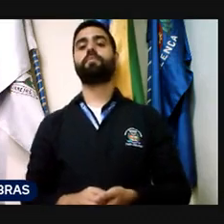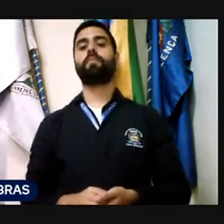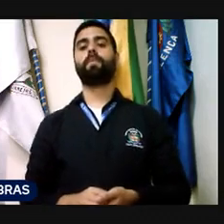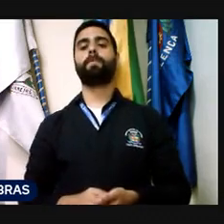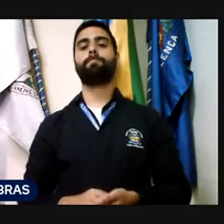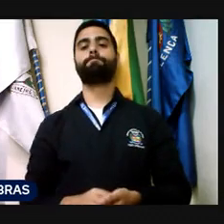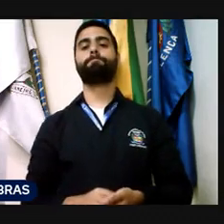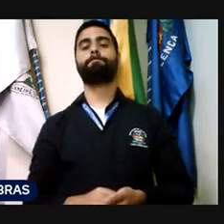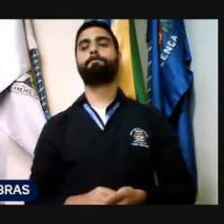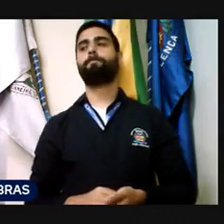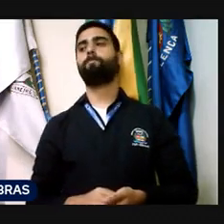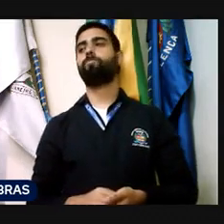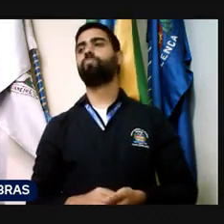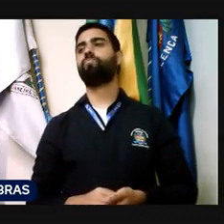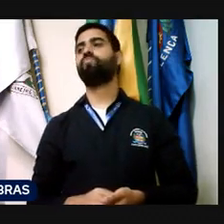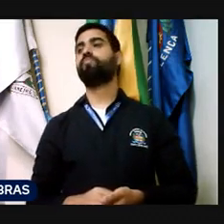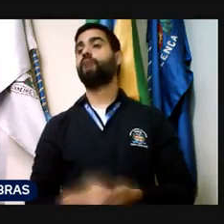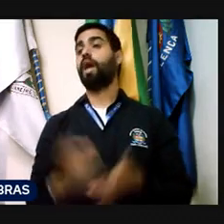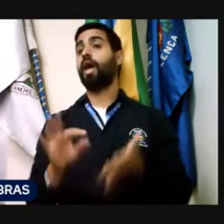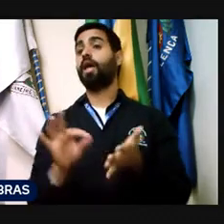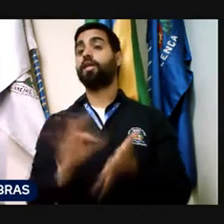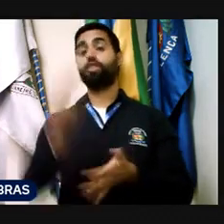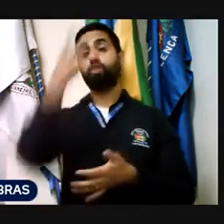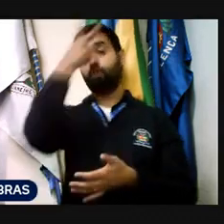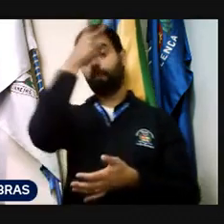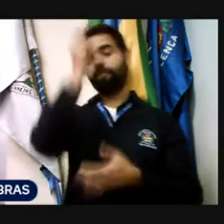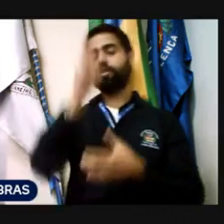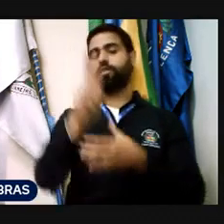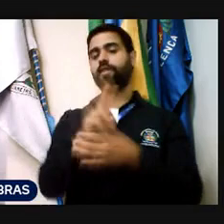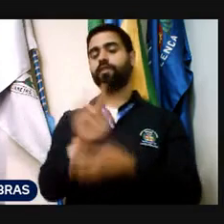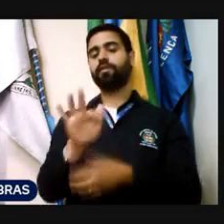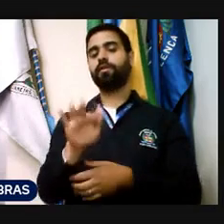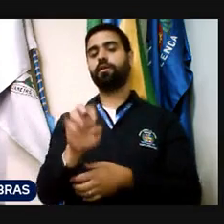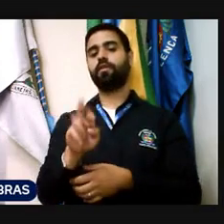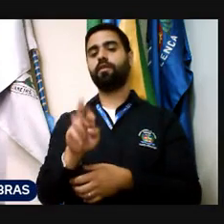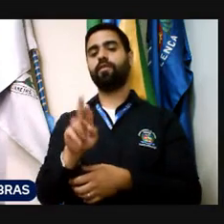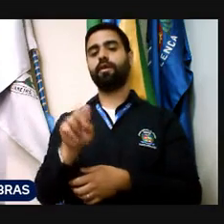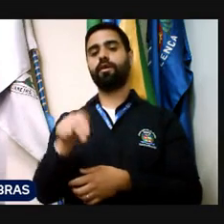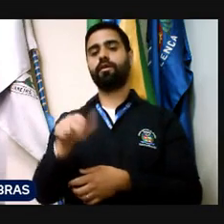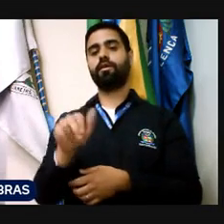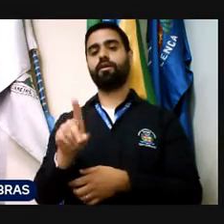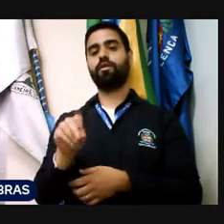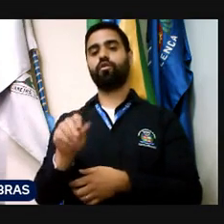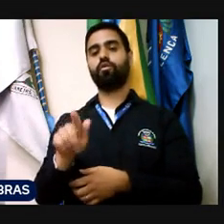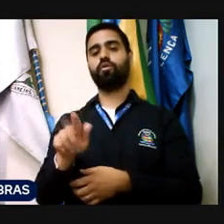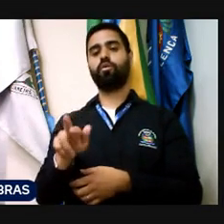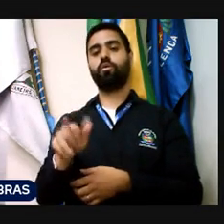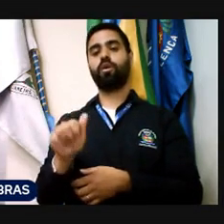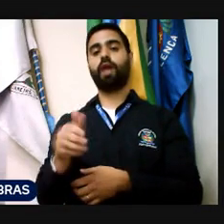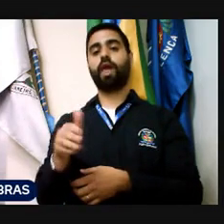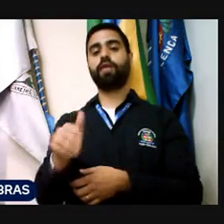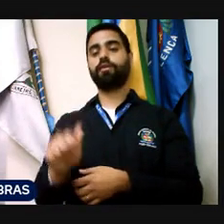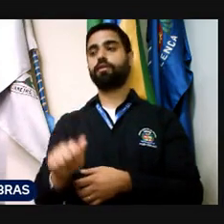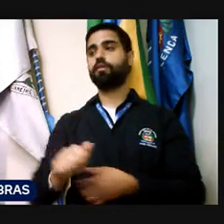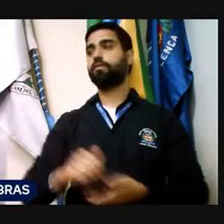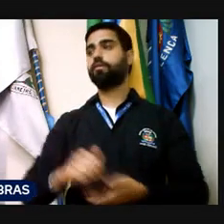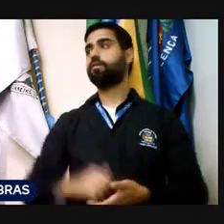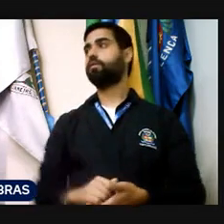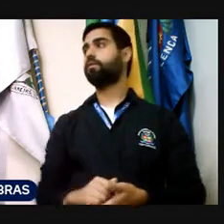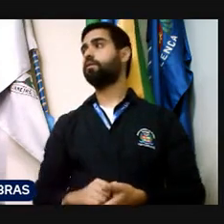protesto de elevado apreço. Luiz Fernando Furtado da Graça, prefeito. Requerimento de urgência, presidente,